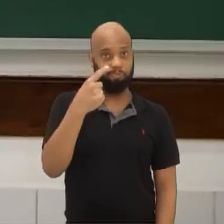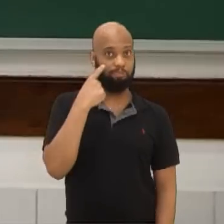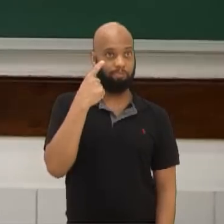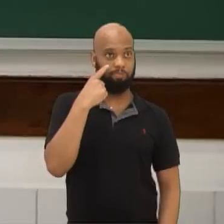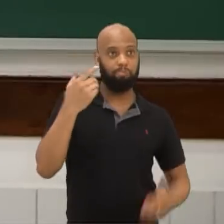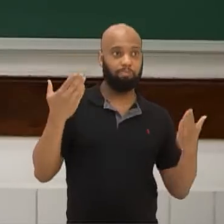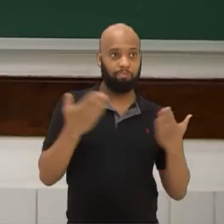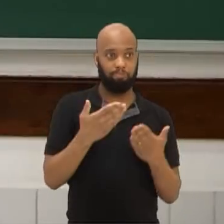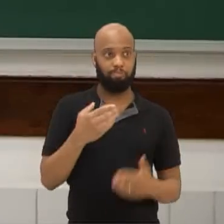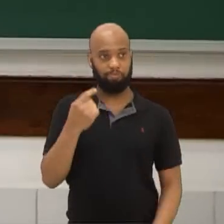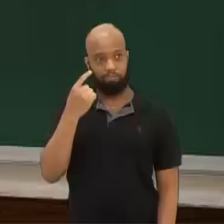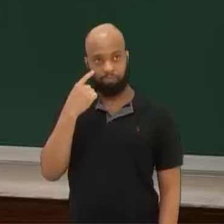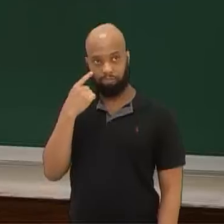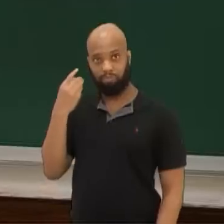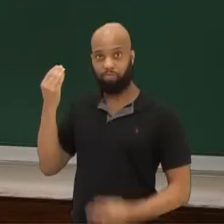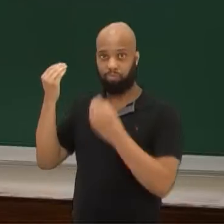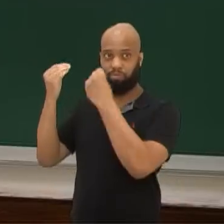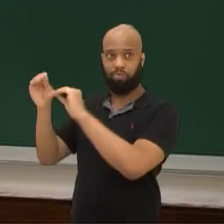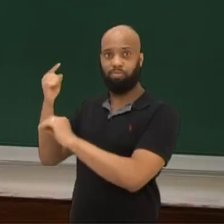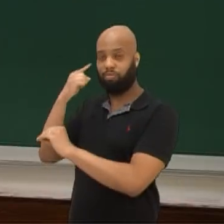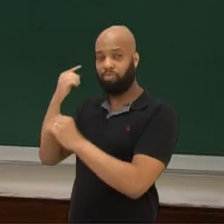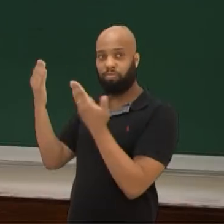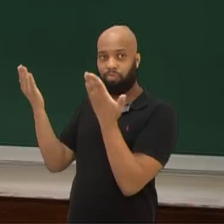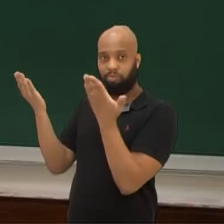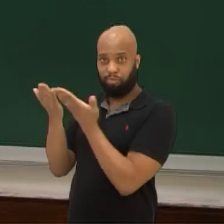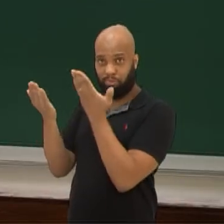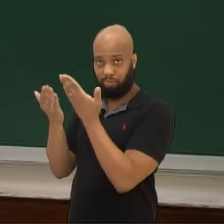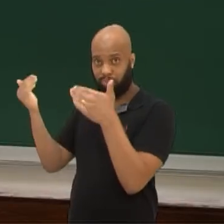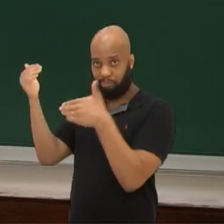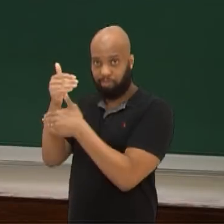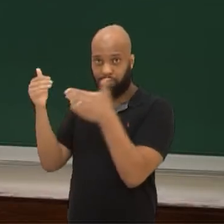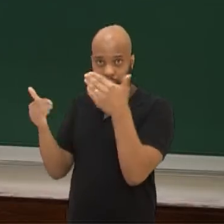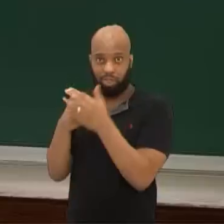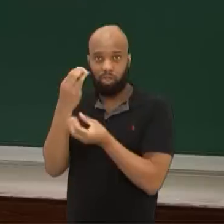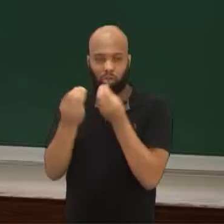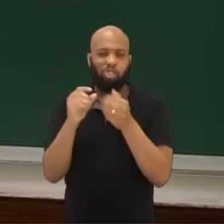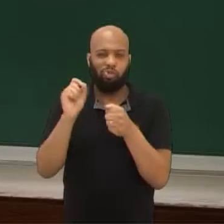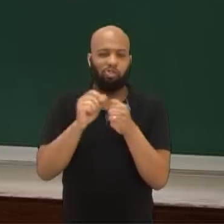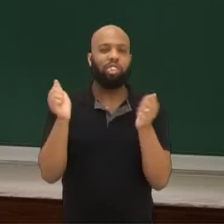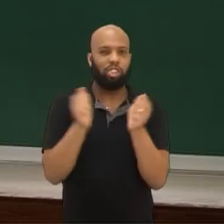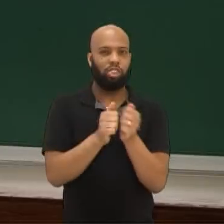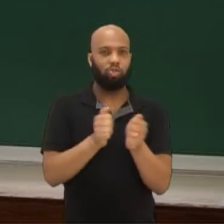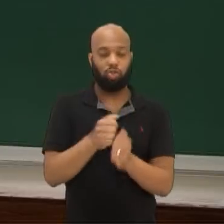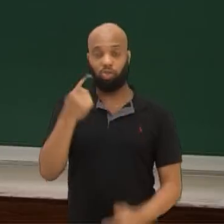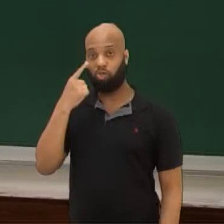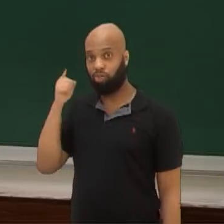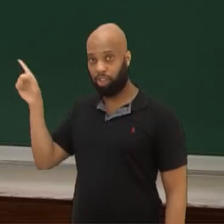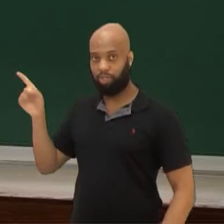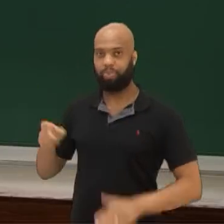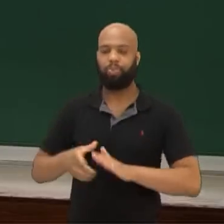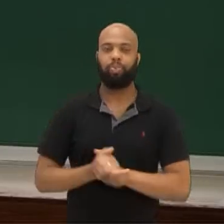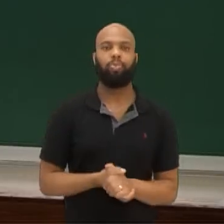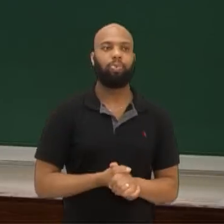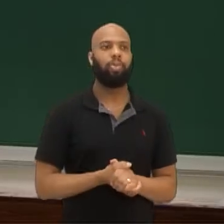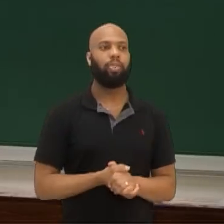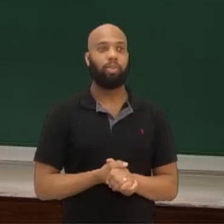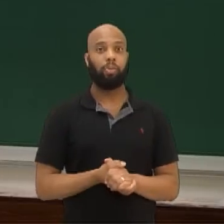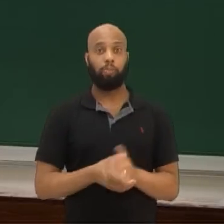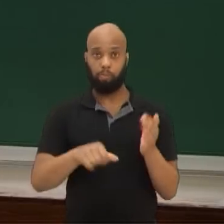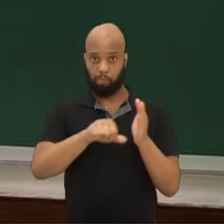ver lá? A professora colocou ali no slide para vocês como que ficou a representação e vamos construir juntos. Então, a